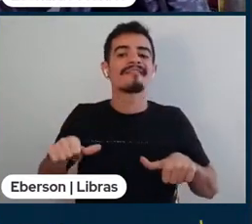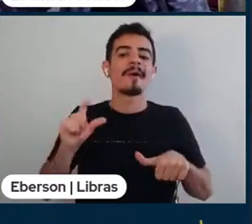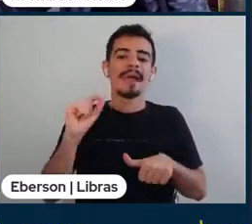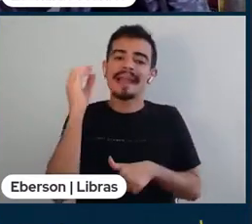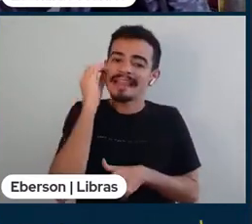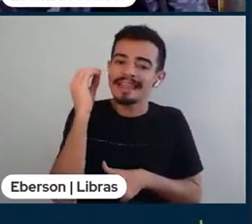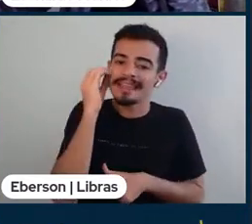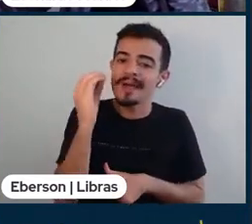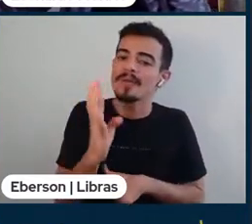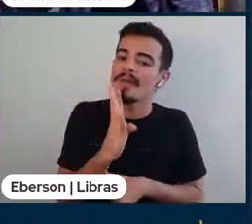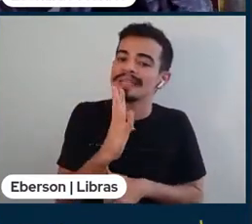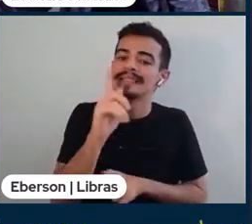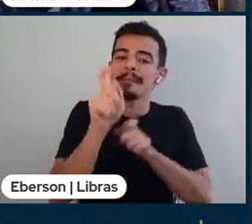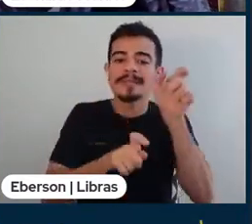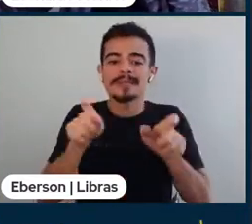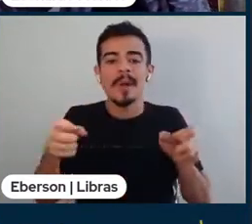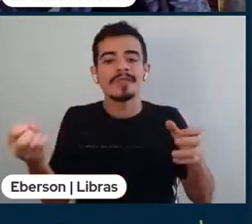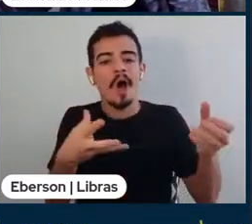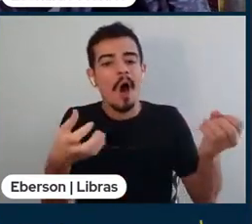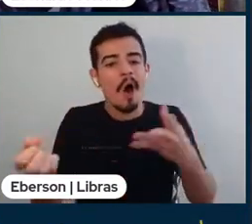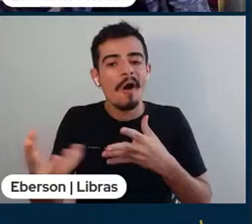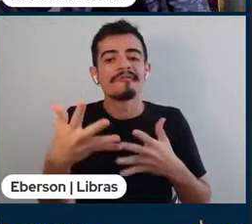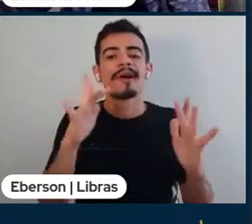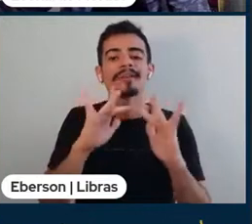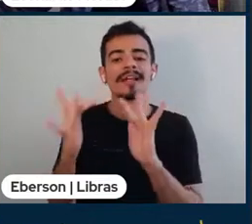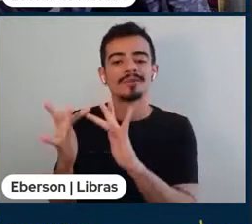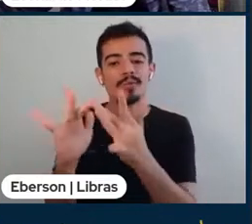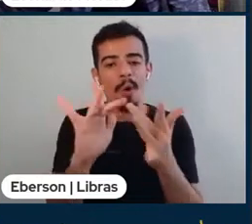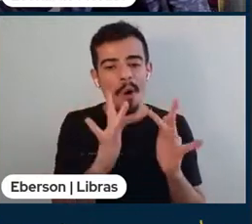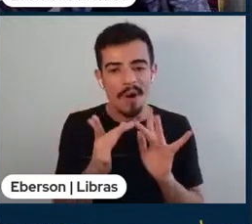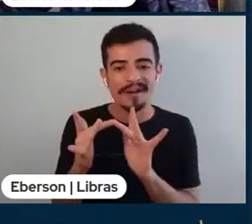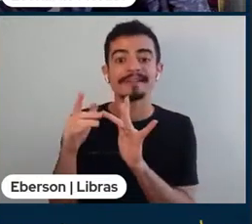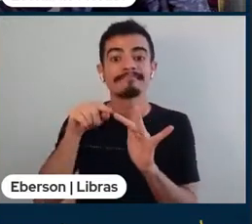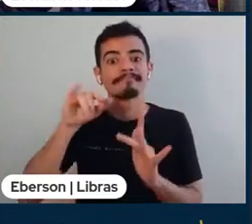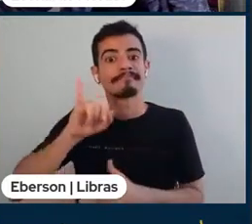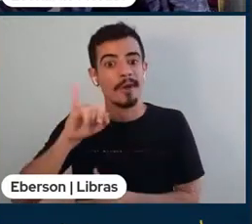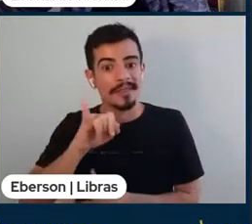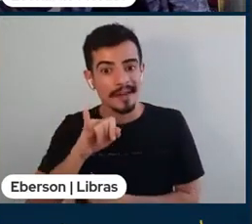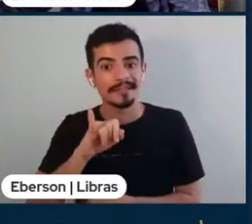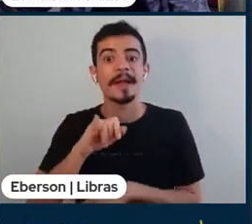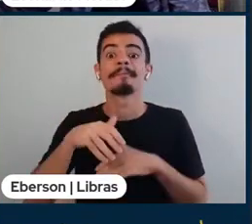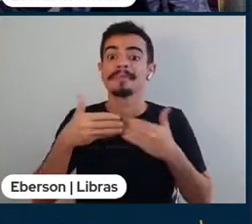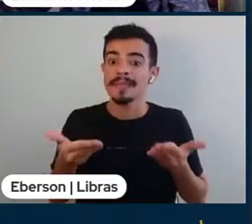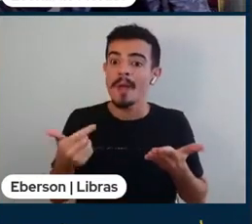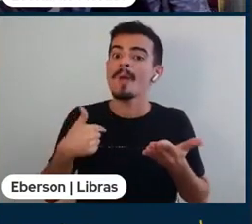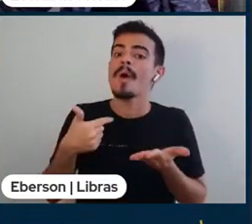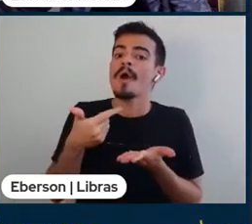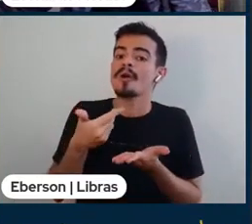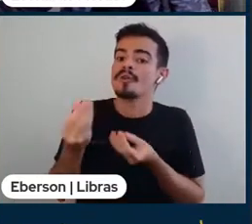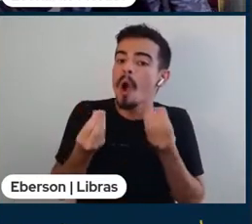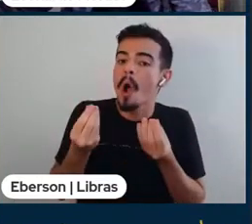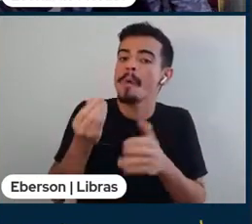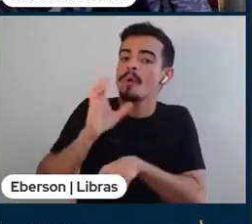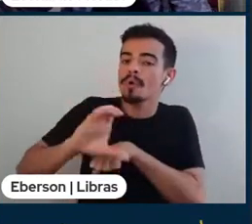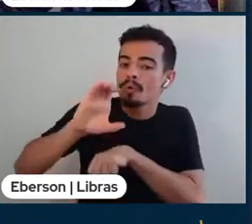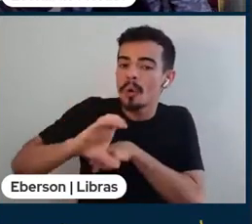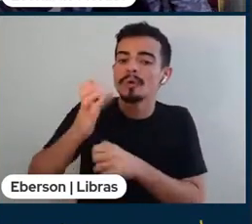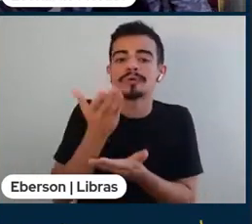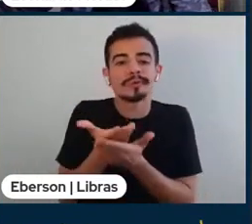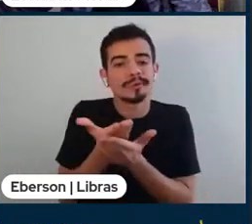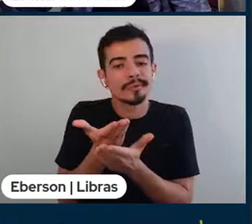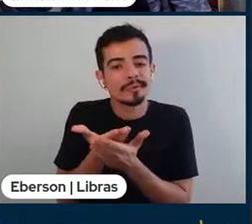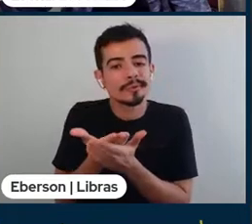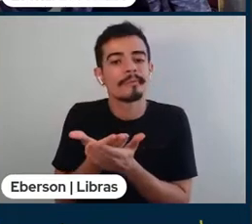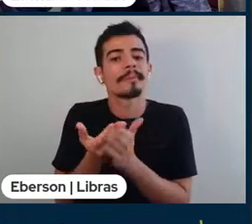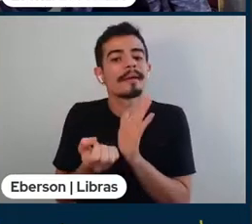novas pessoas e tudo mais. E aí eu acho que essa parte de como eu, os cursos, como eu fiz para realmente